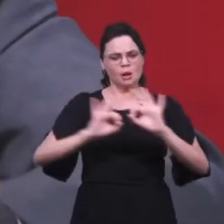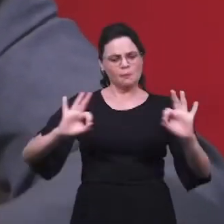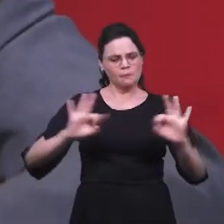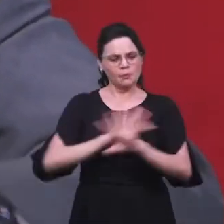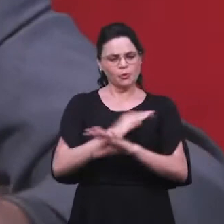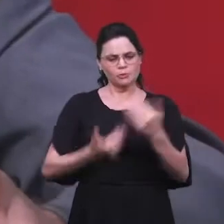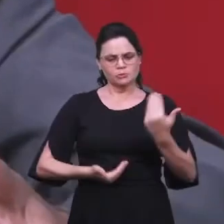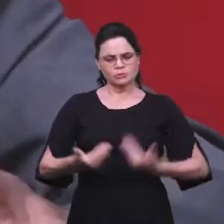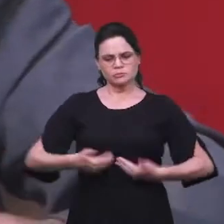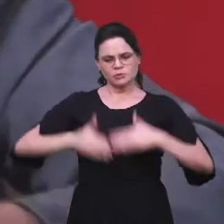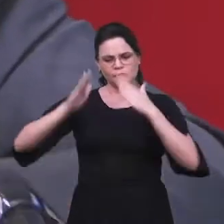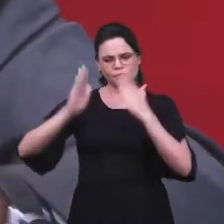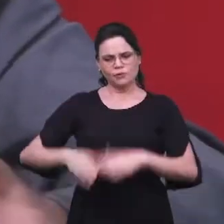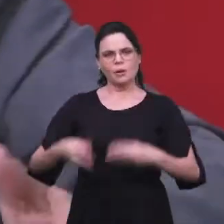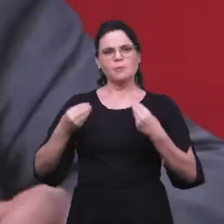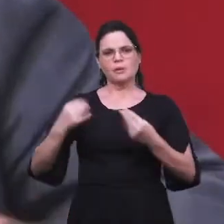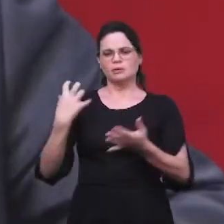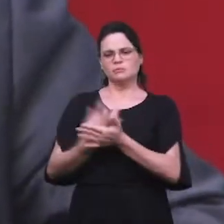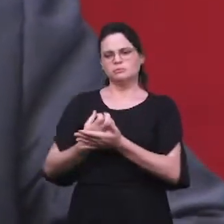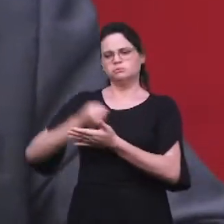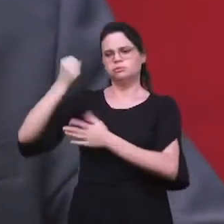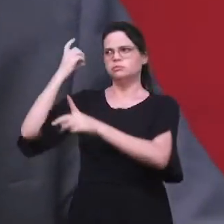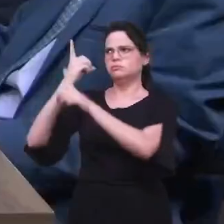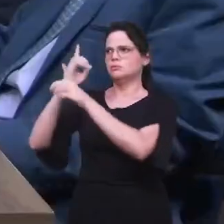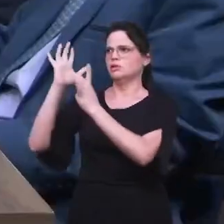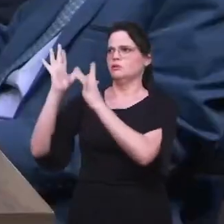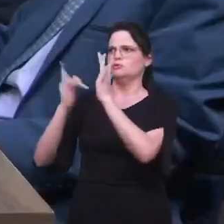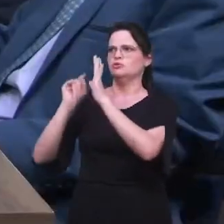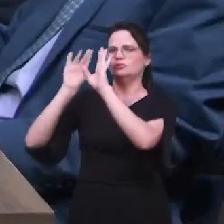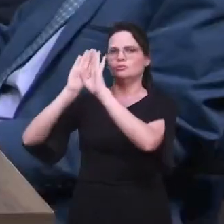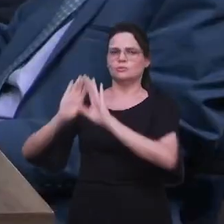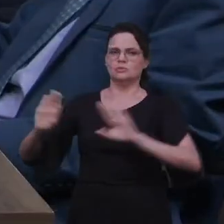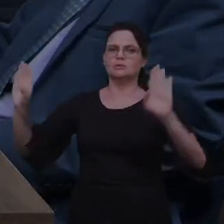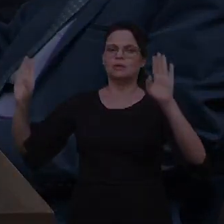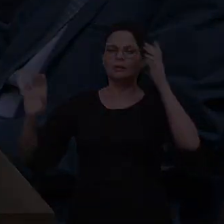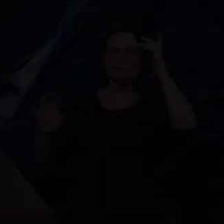está preparando uma igreja para esse momento, que é o encontro da igreja com o Senhor Jesus. Glória a Jesus.